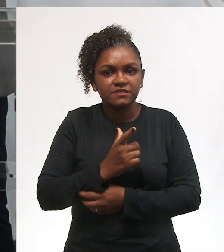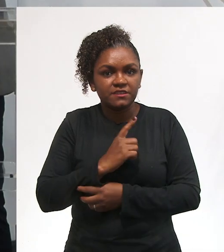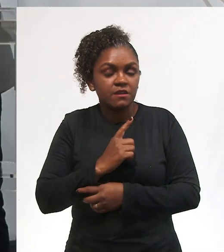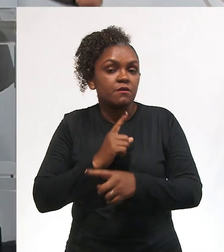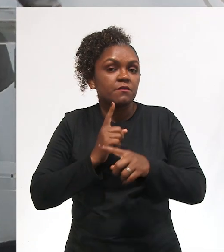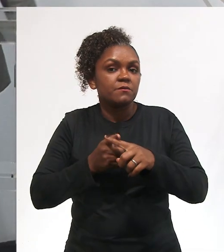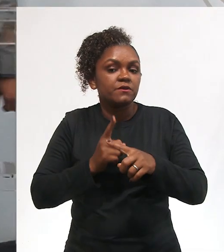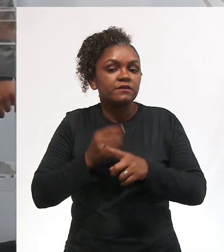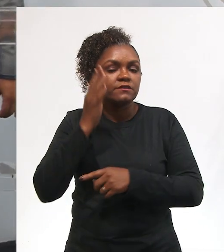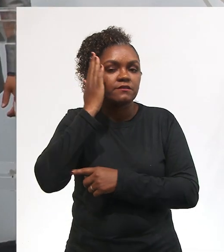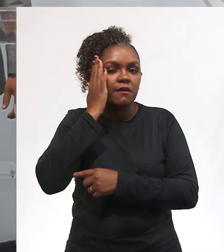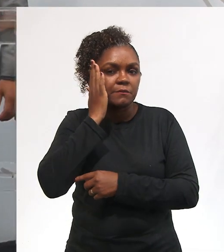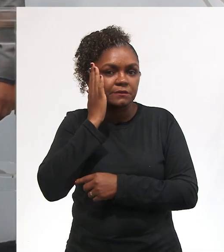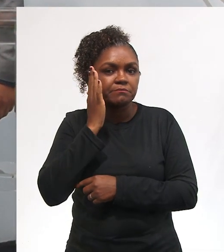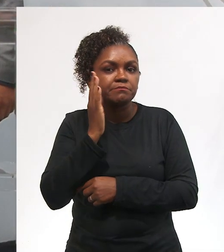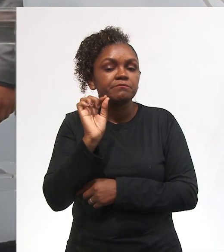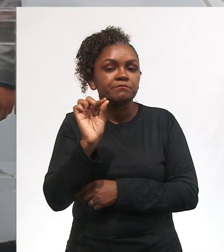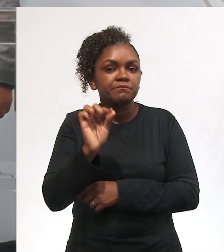ali